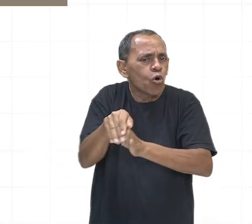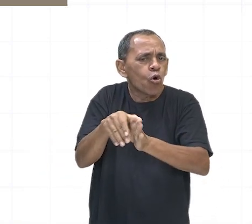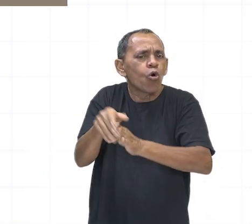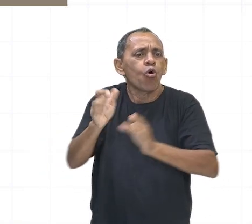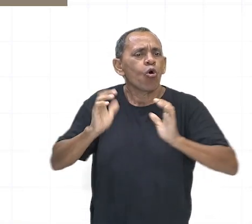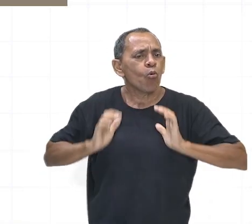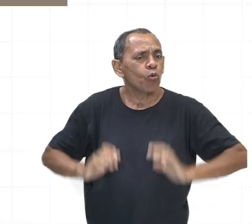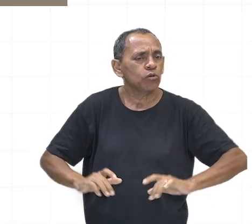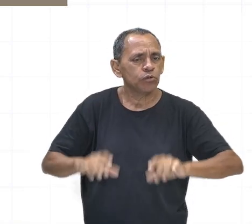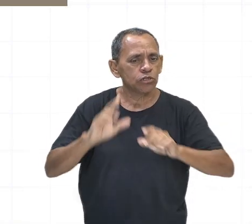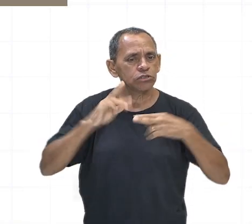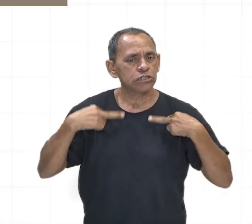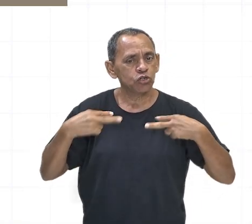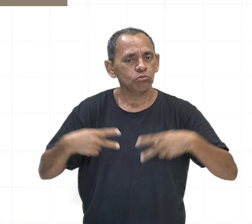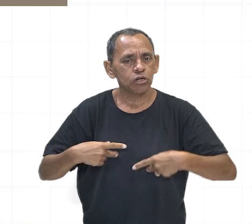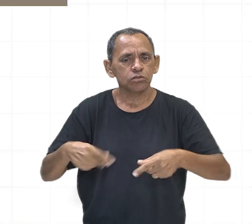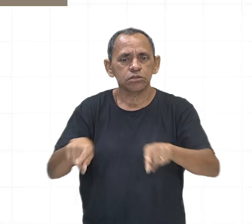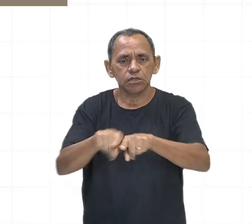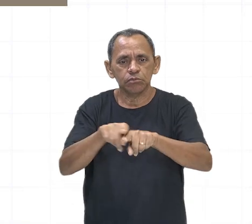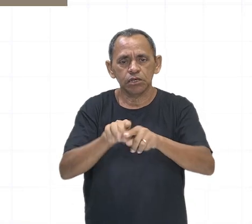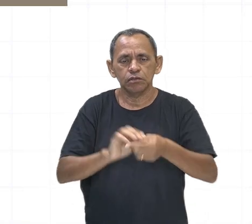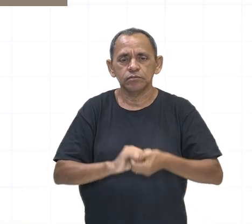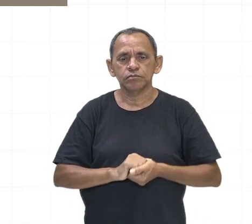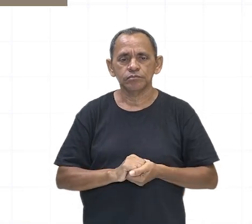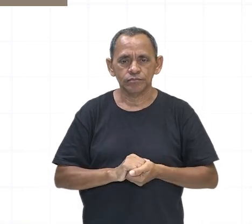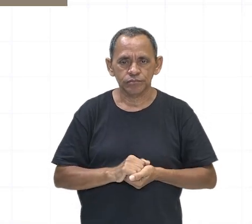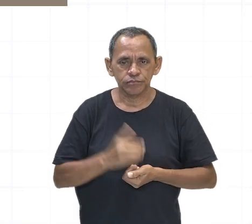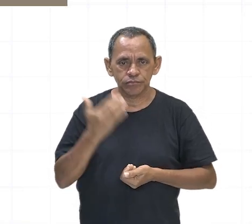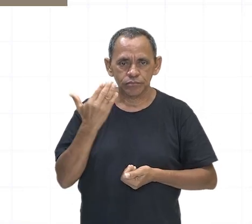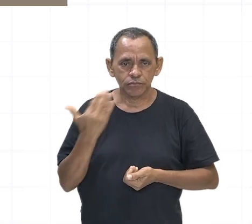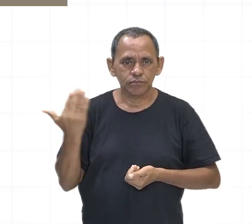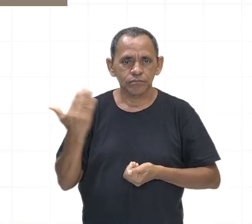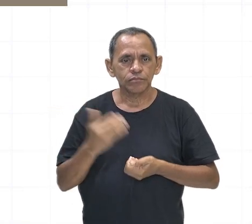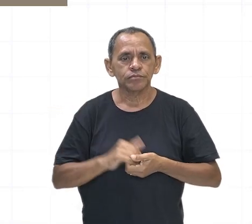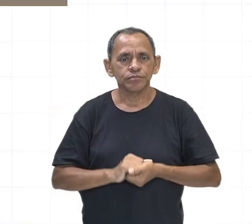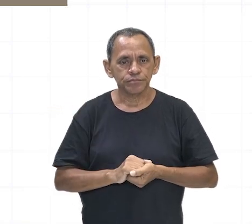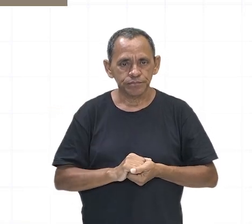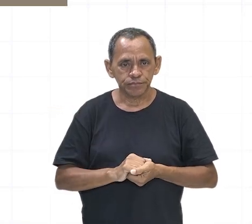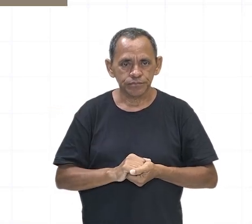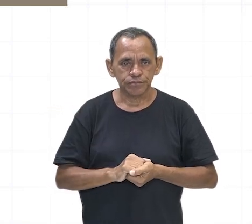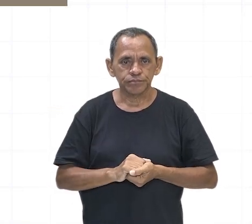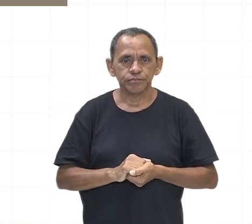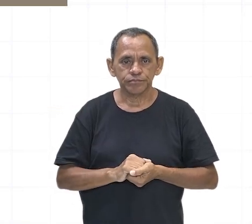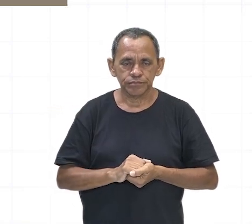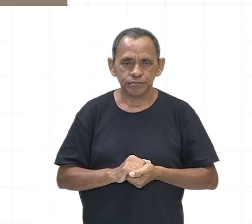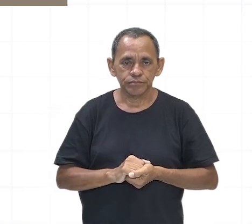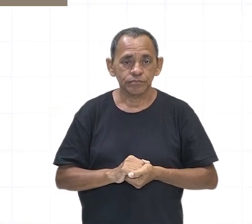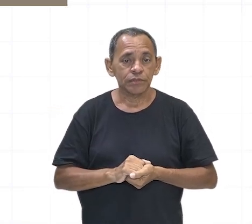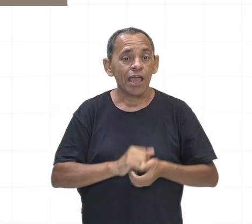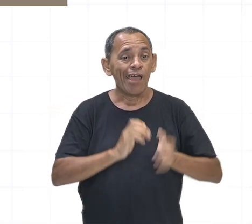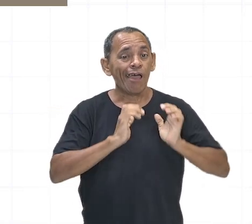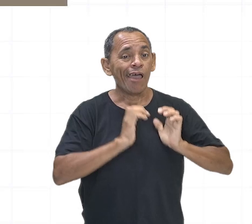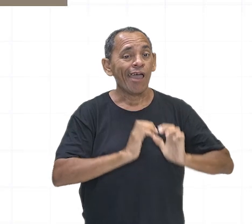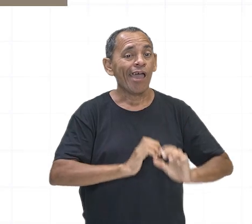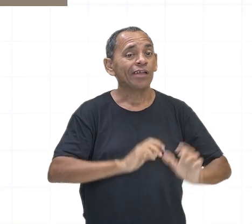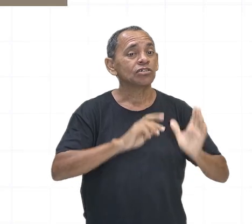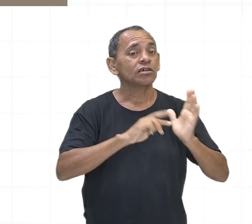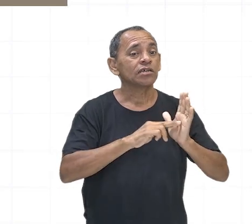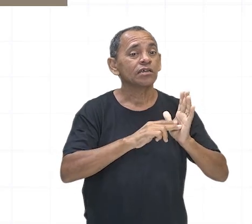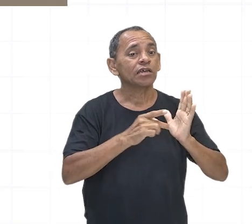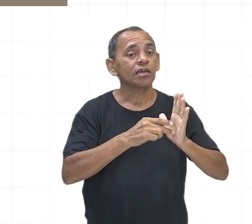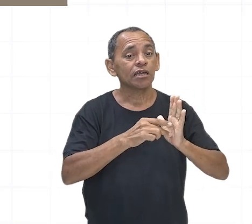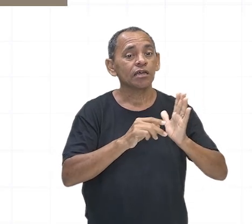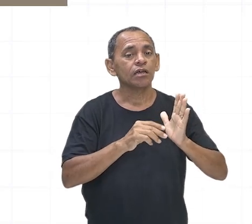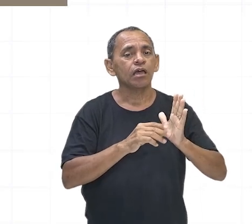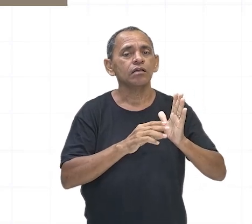ética é um conjunto, na próxima cartela, nós vamos ver o seguinte, que a ética é um conjunto